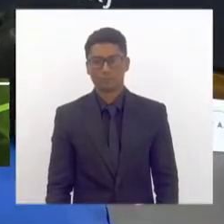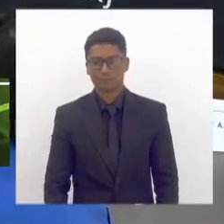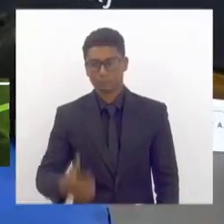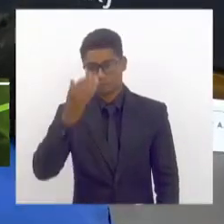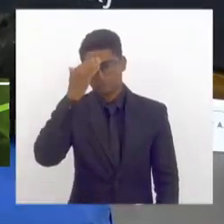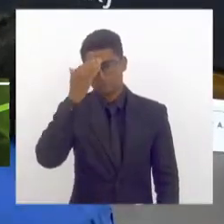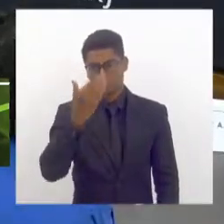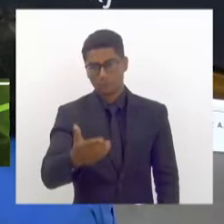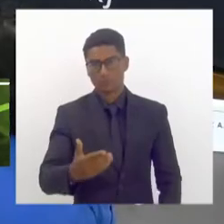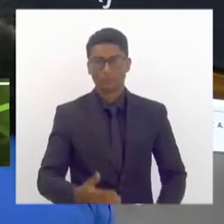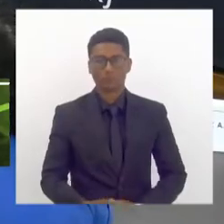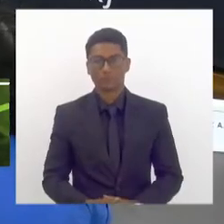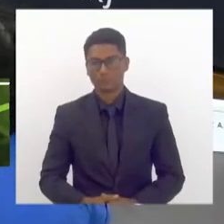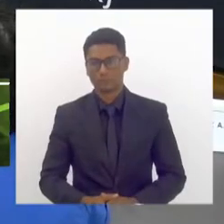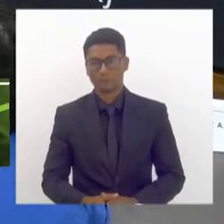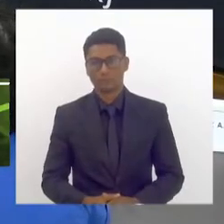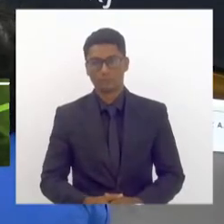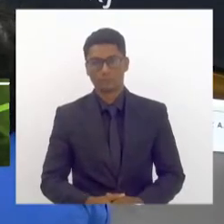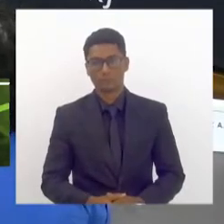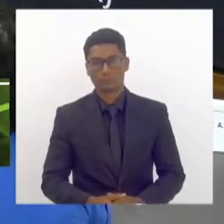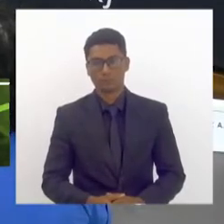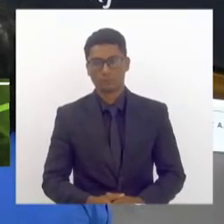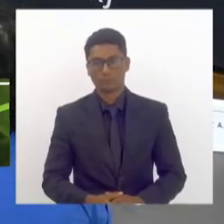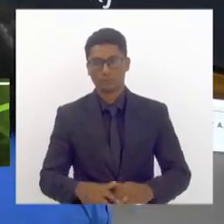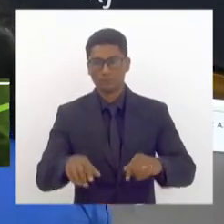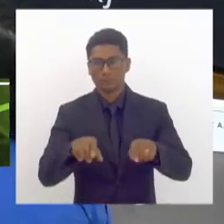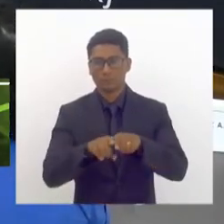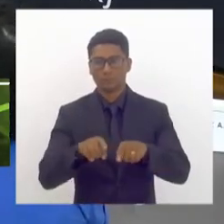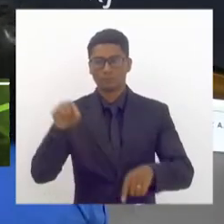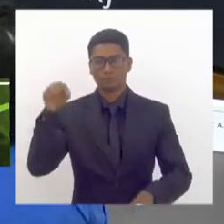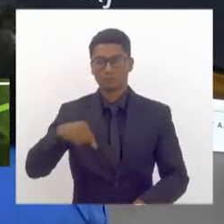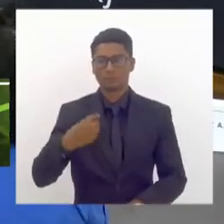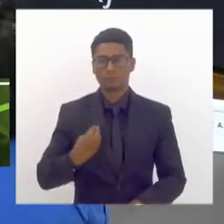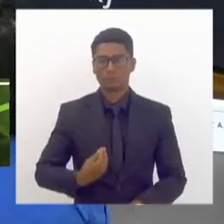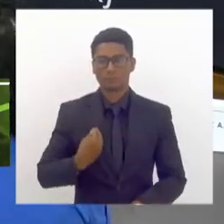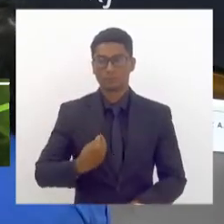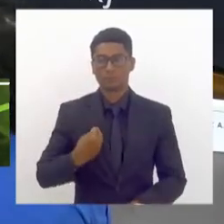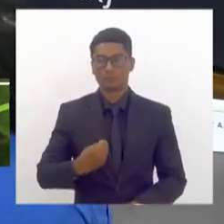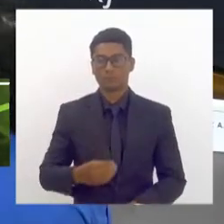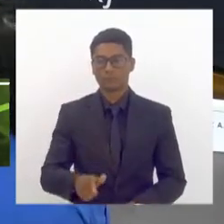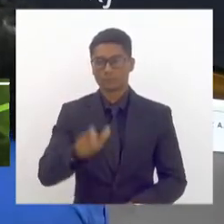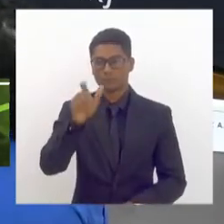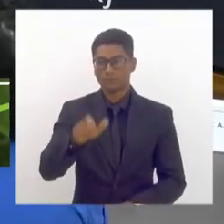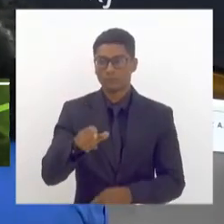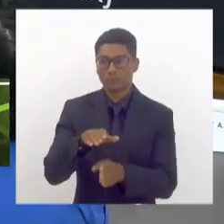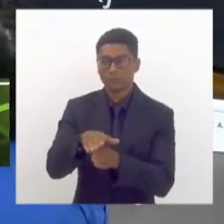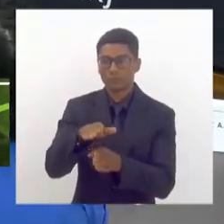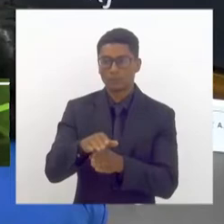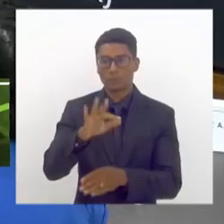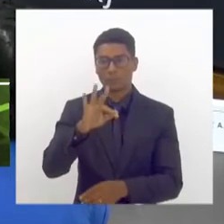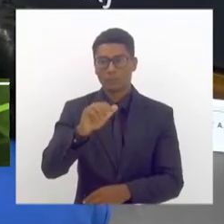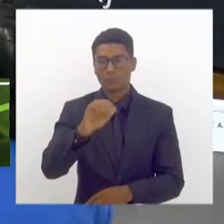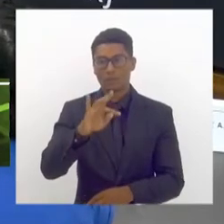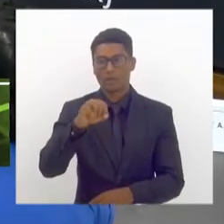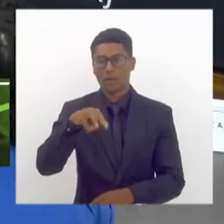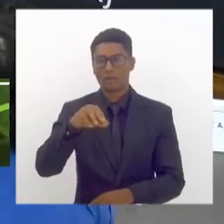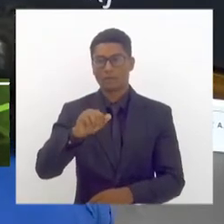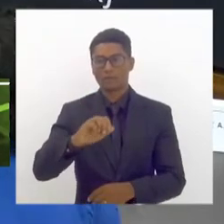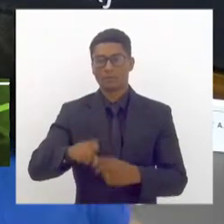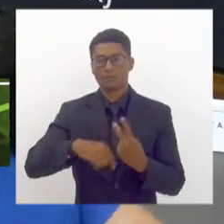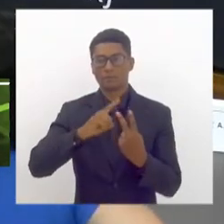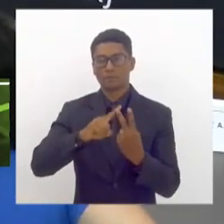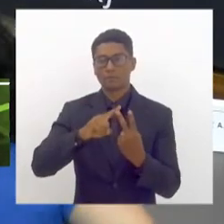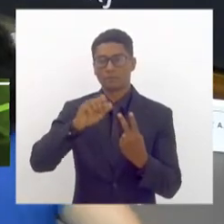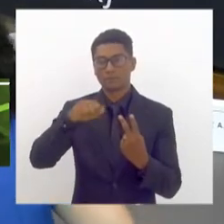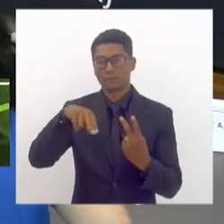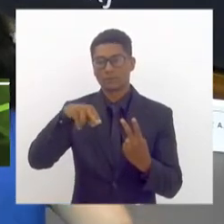Obrigado, Alessandro. Registro também aqui a presença das conselheiras Fátima Baima e Ana Karina